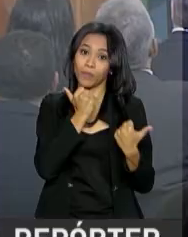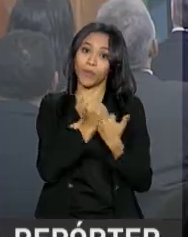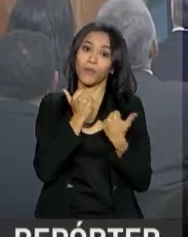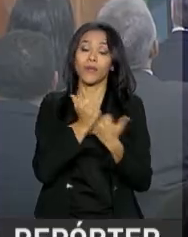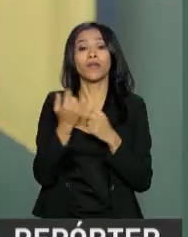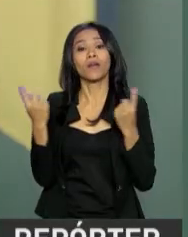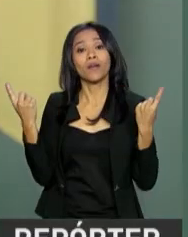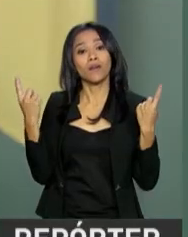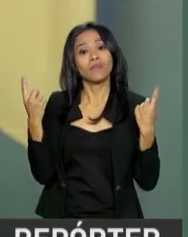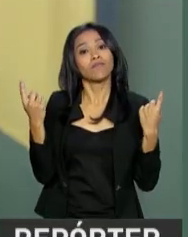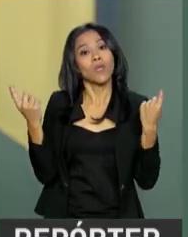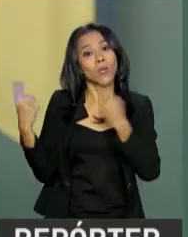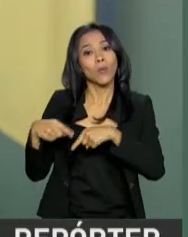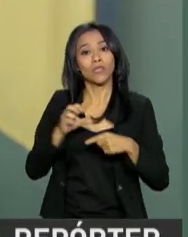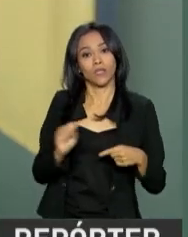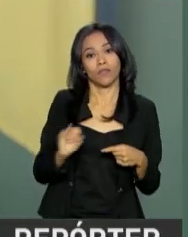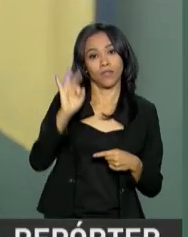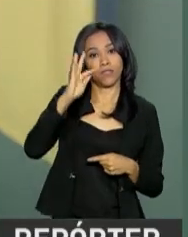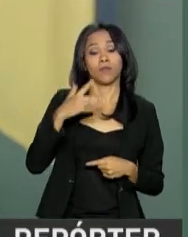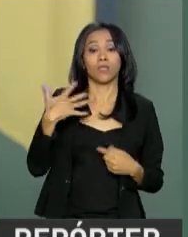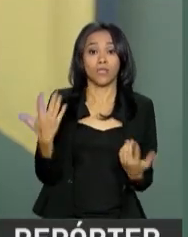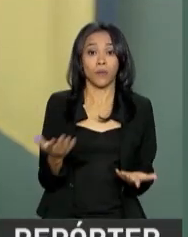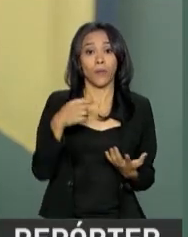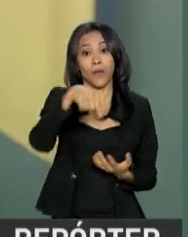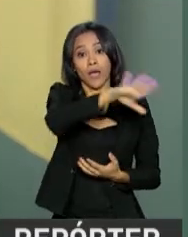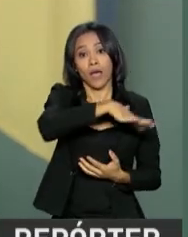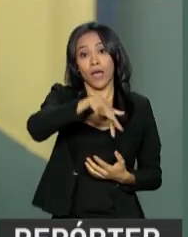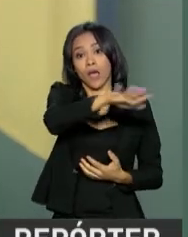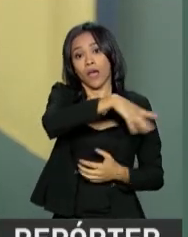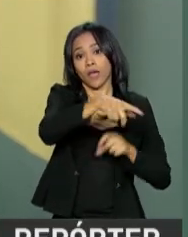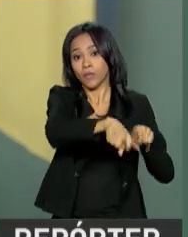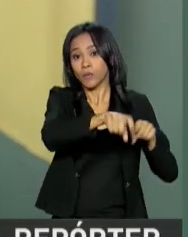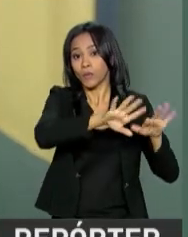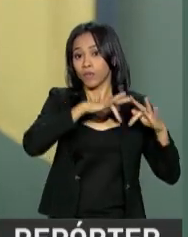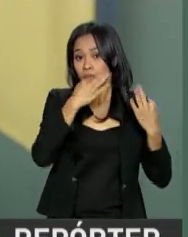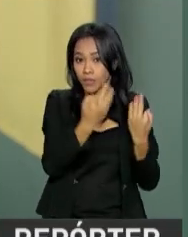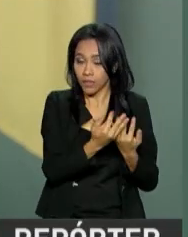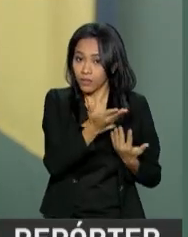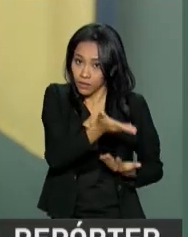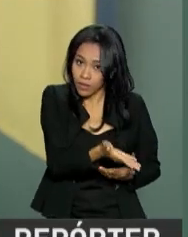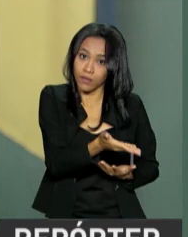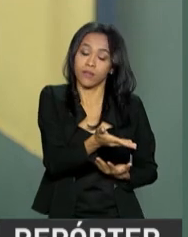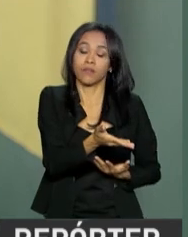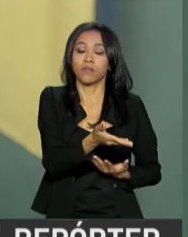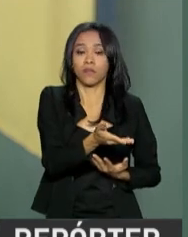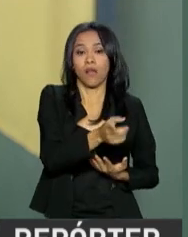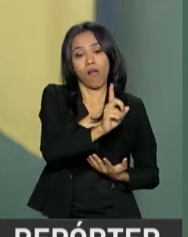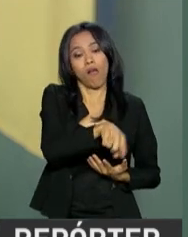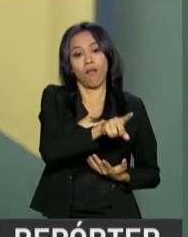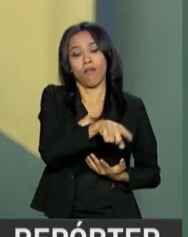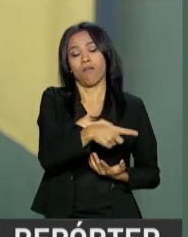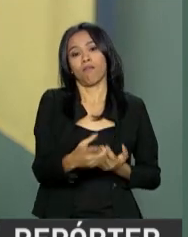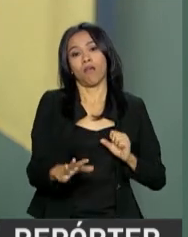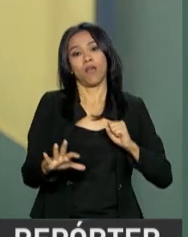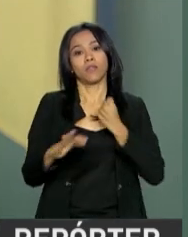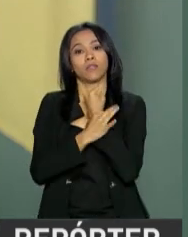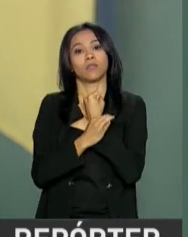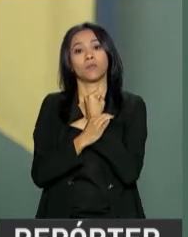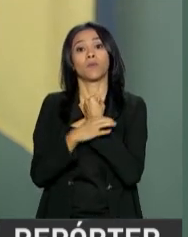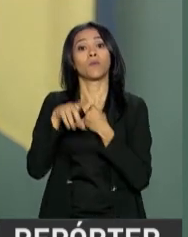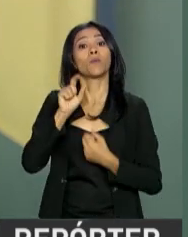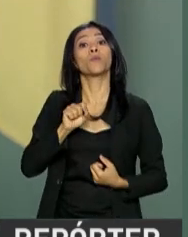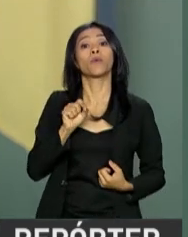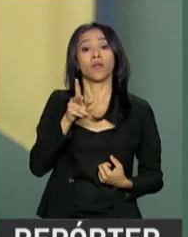à inflação a agricultura familiar e agricultura também dão familiar foram garantidores do pib